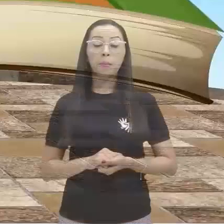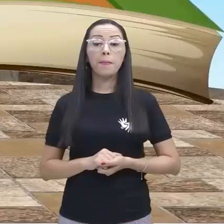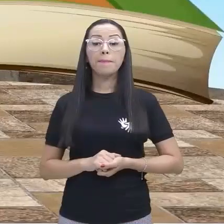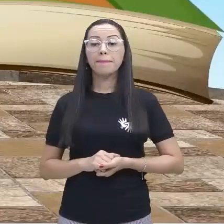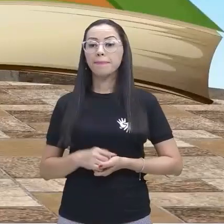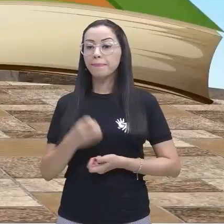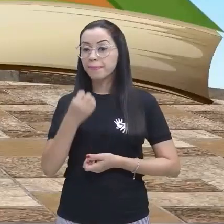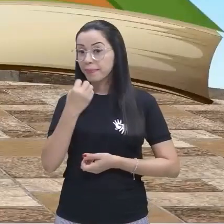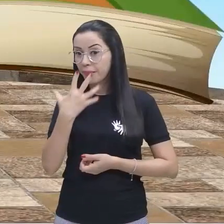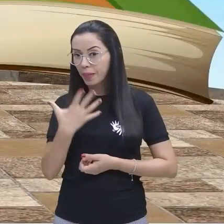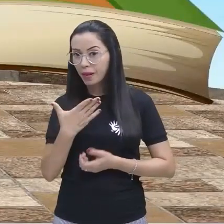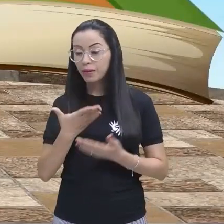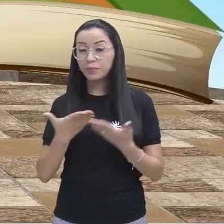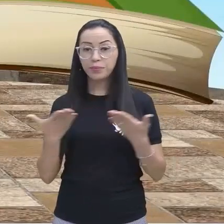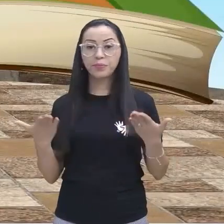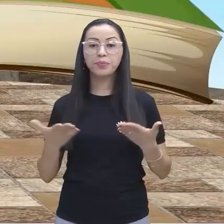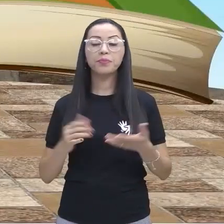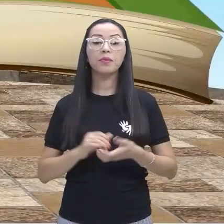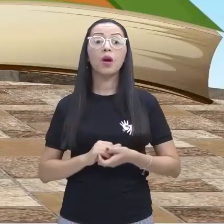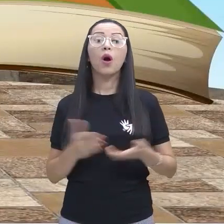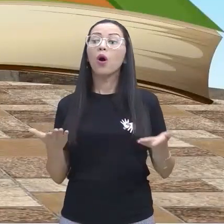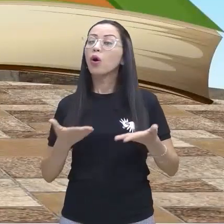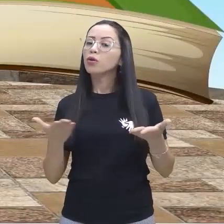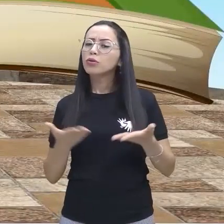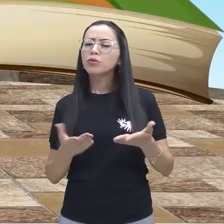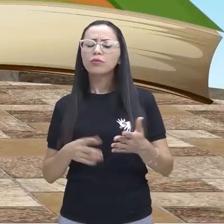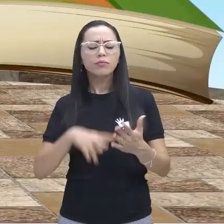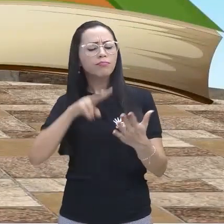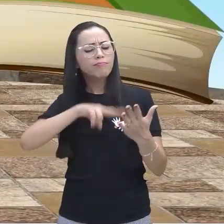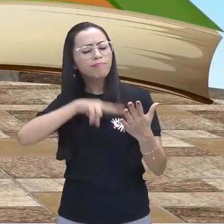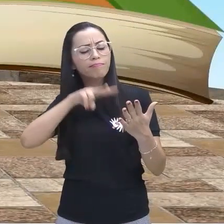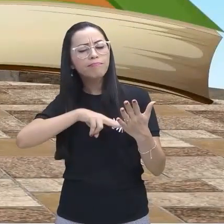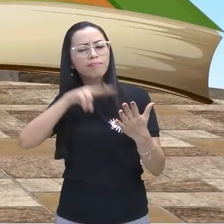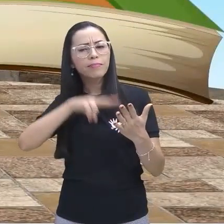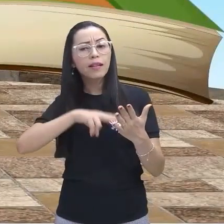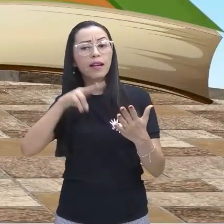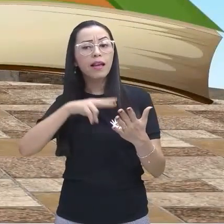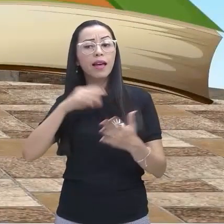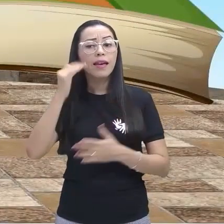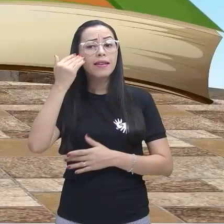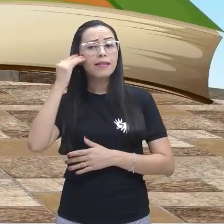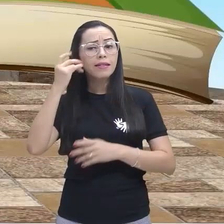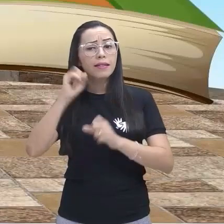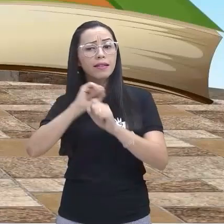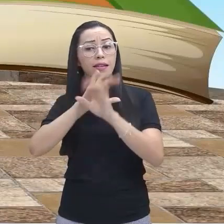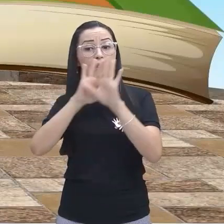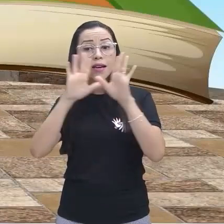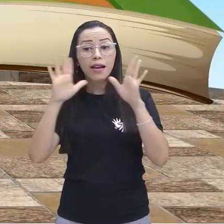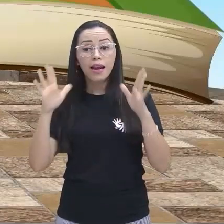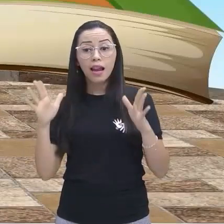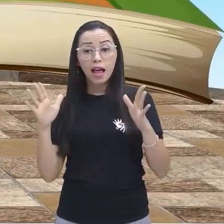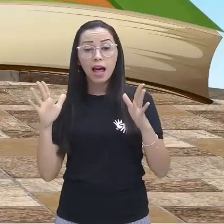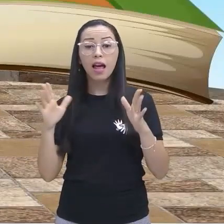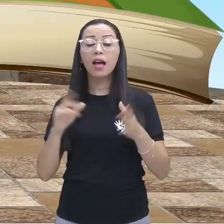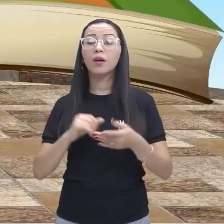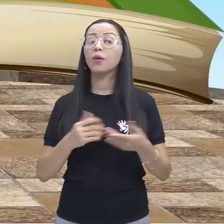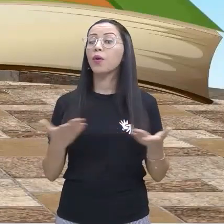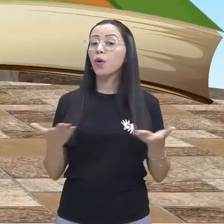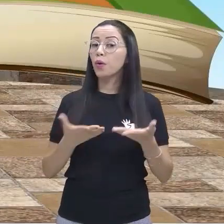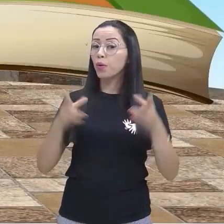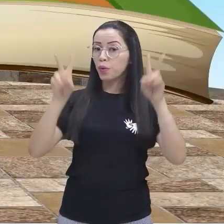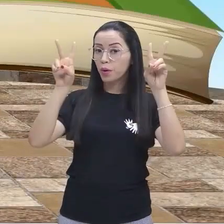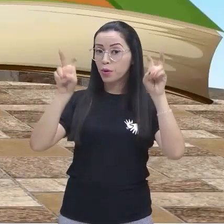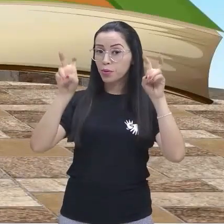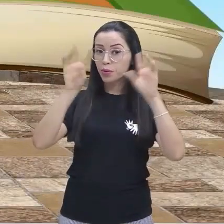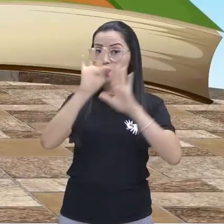Bem, crianças, hoje iremos ler e compreender com ajuda ou sozinhos o assunto do